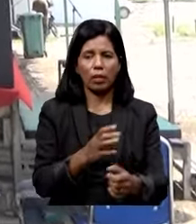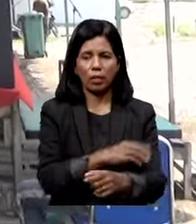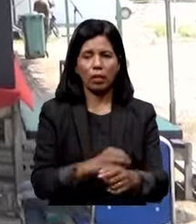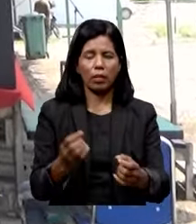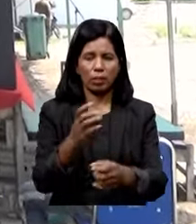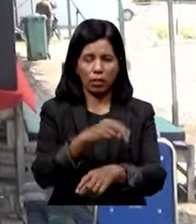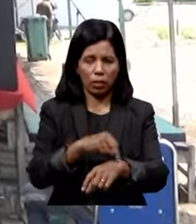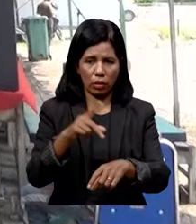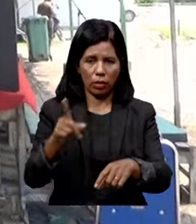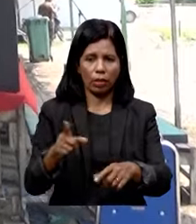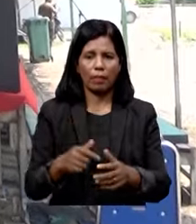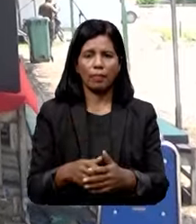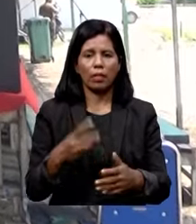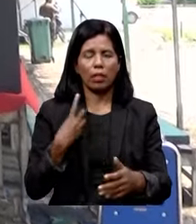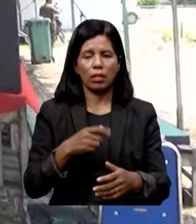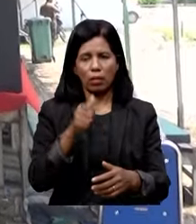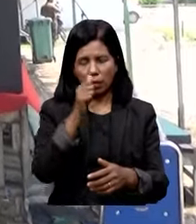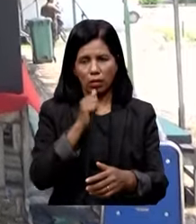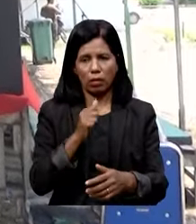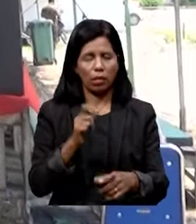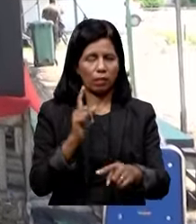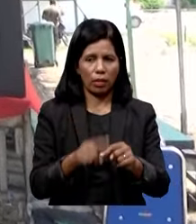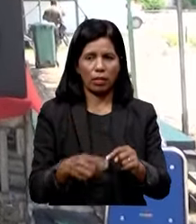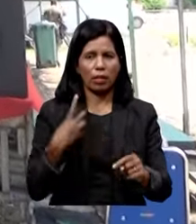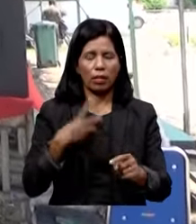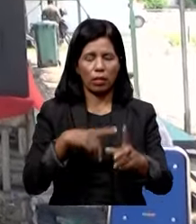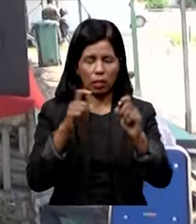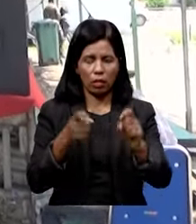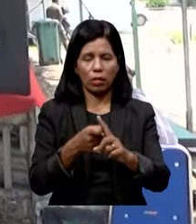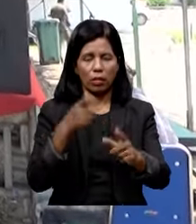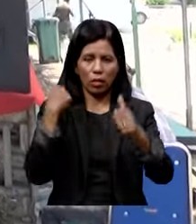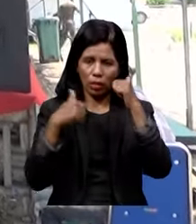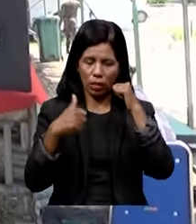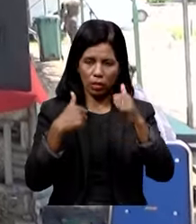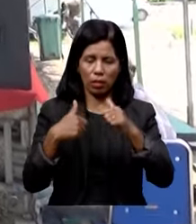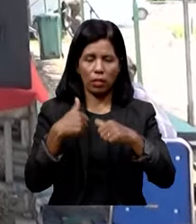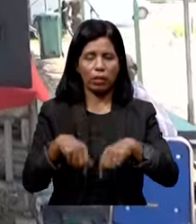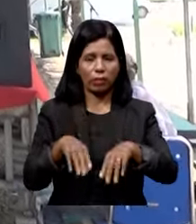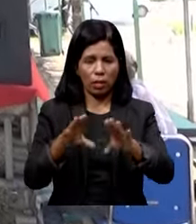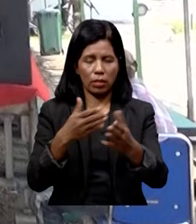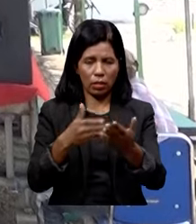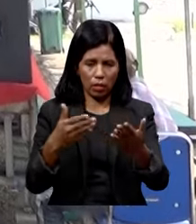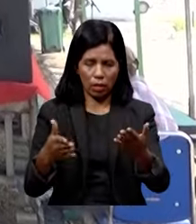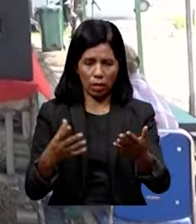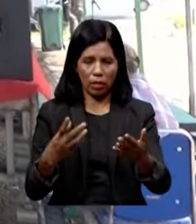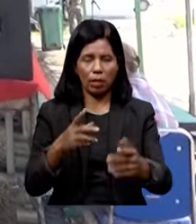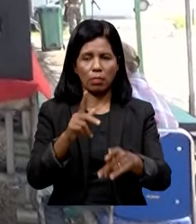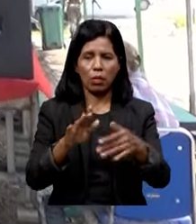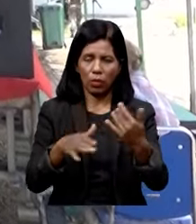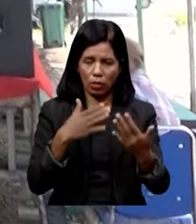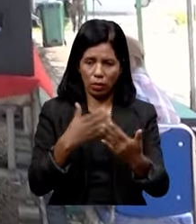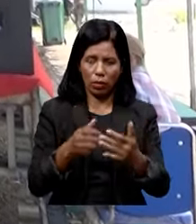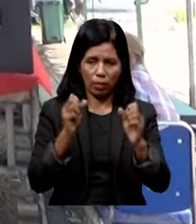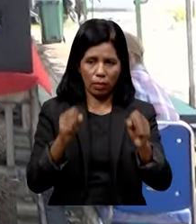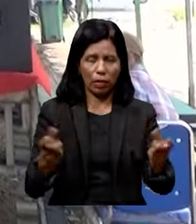nasional entau kita tu nuno kredit ledia entau teki liu aktividad di feira hodi nune komunidad sira hotu bela